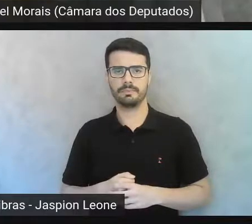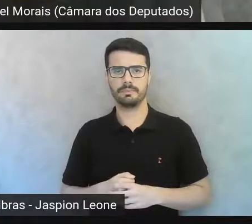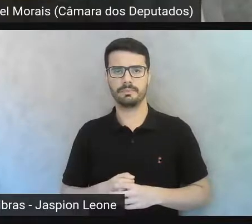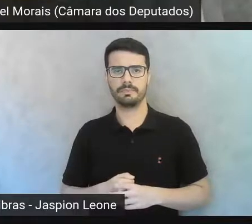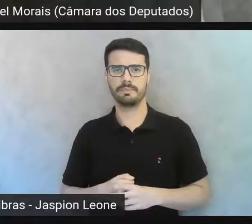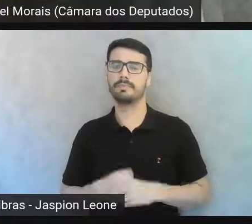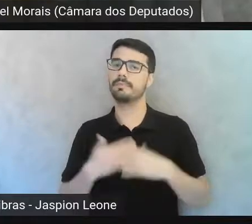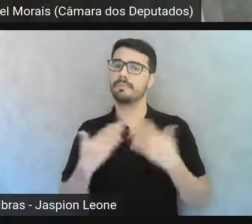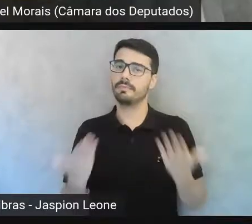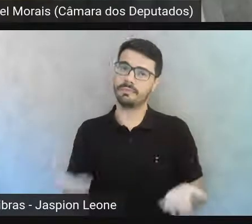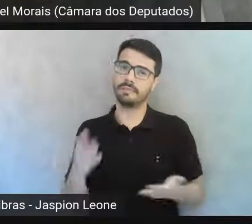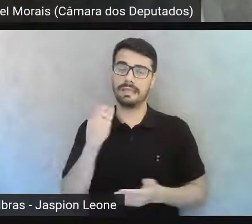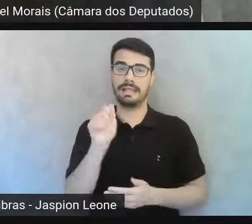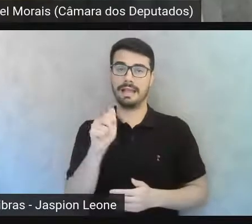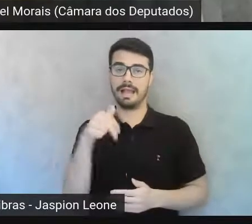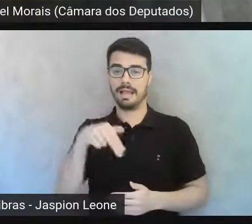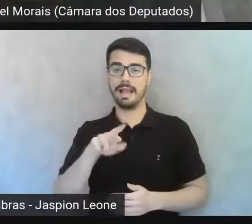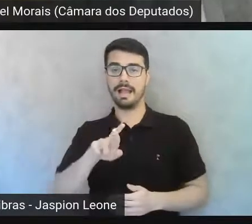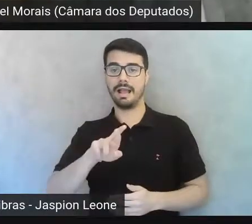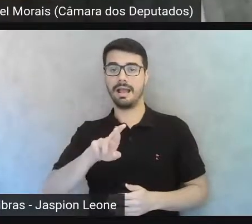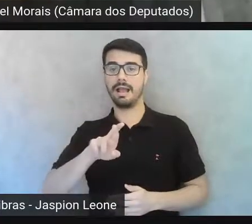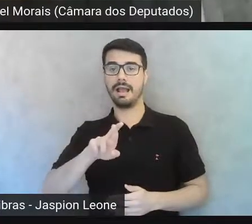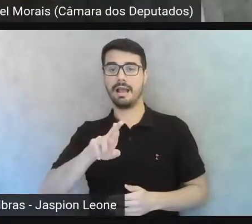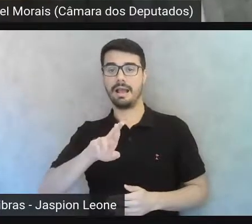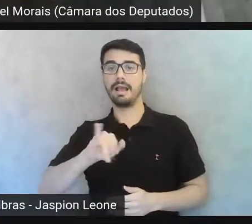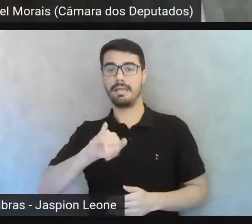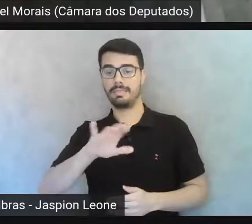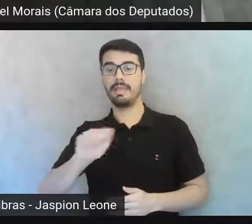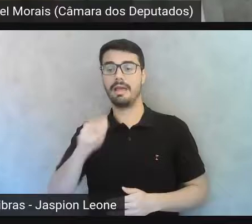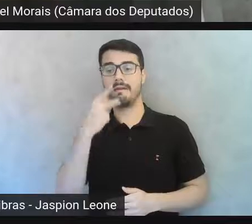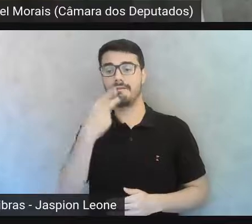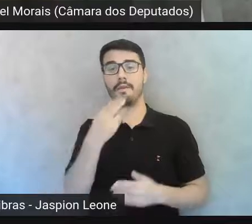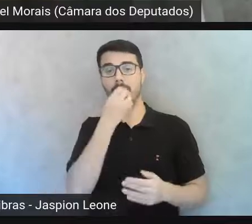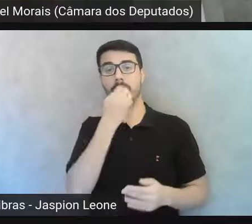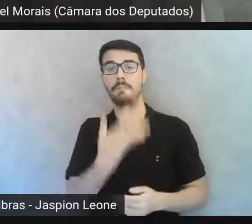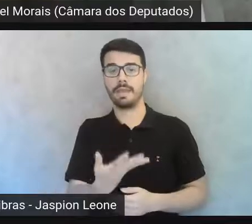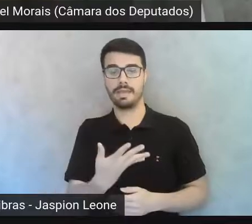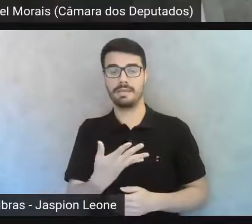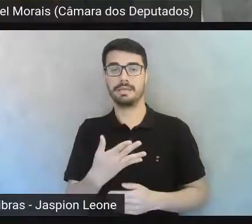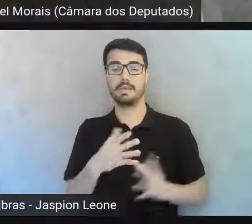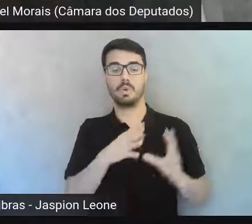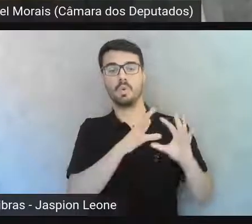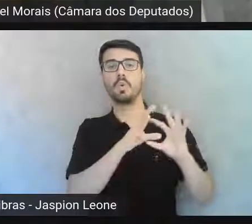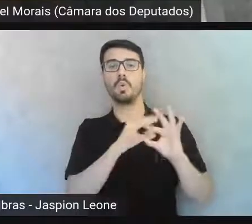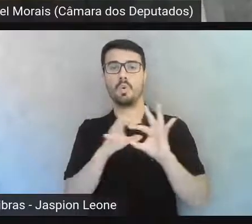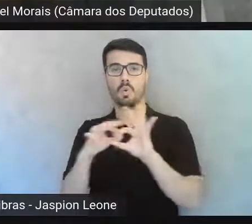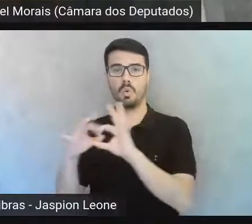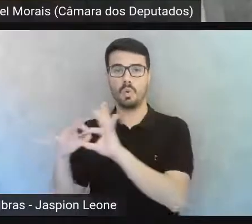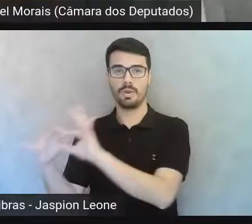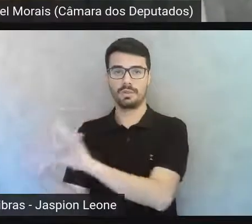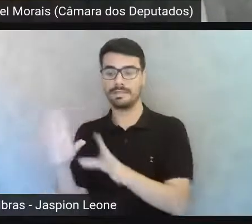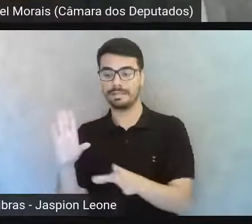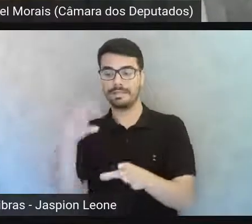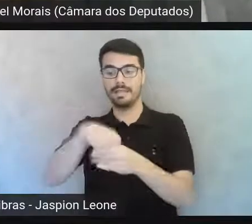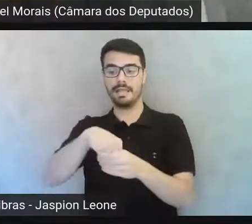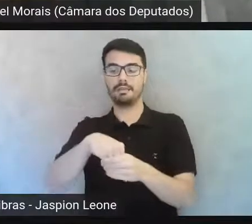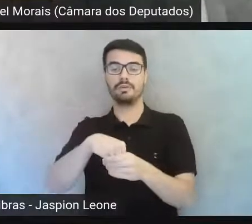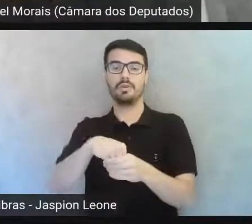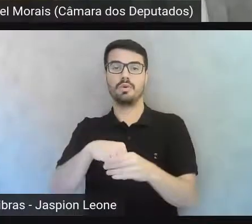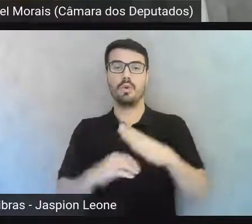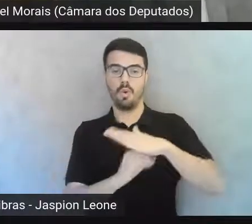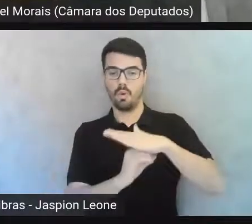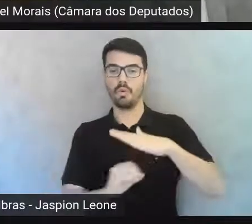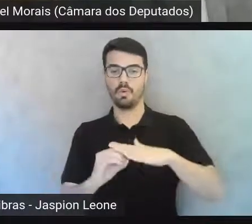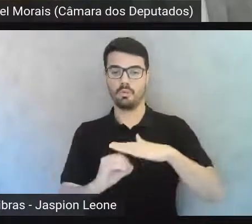A Andréia falou muito bem, assim, o contexto, né, dentro dos órgãos. Eu acho que eu